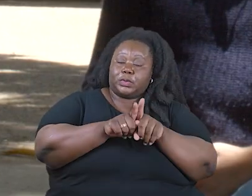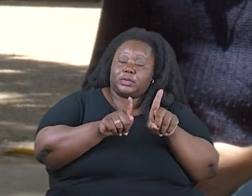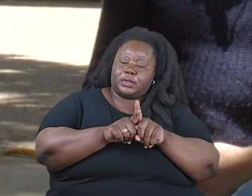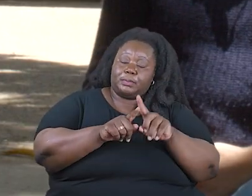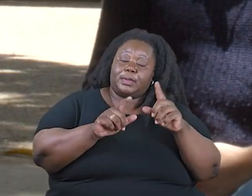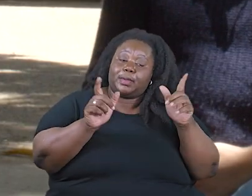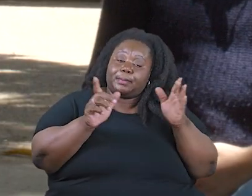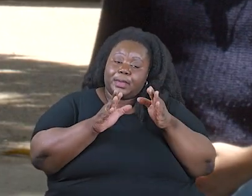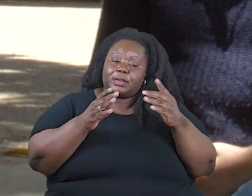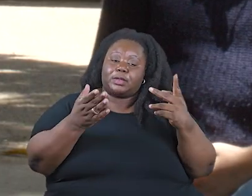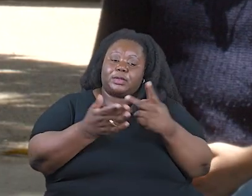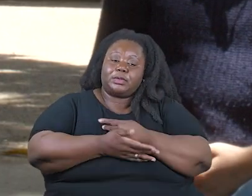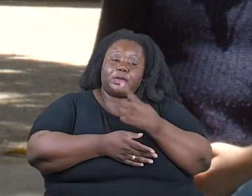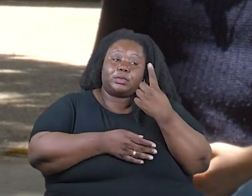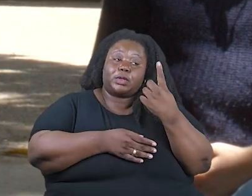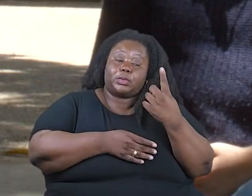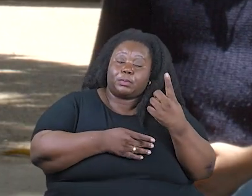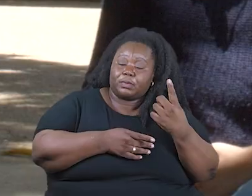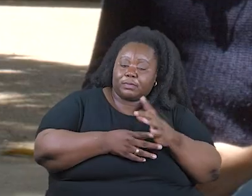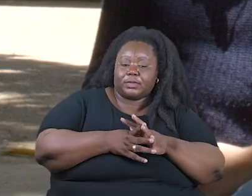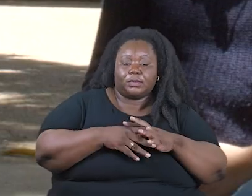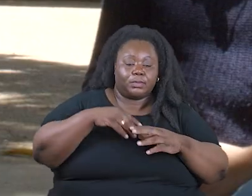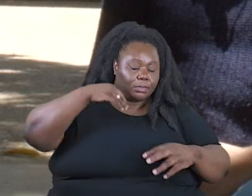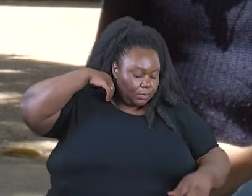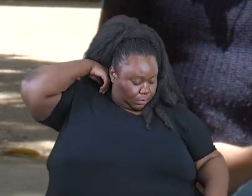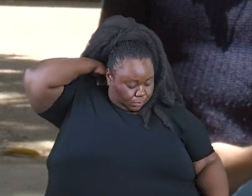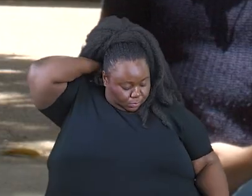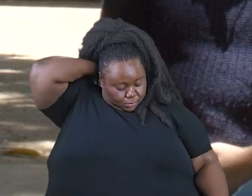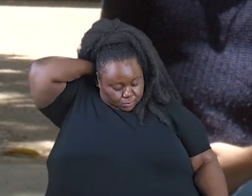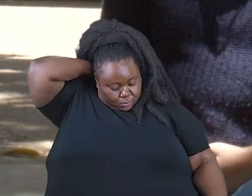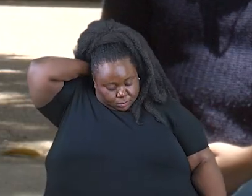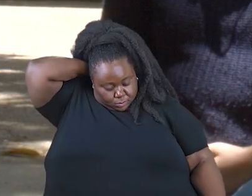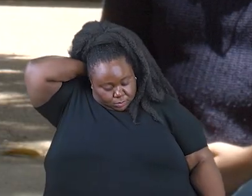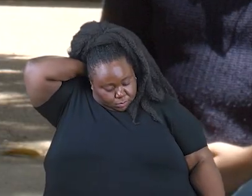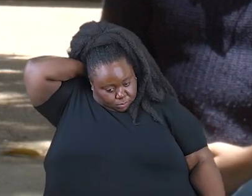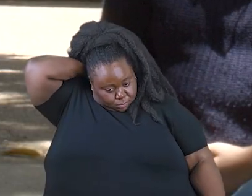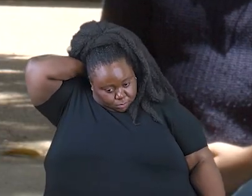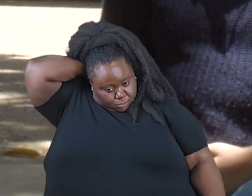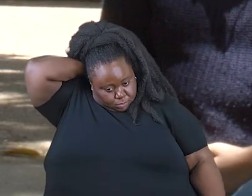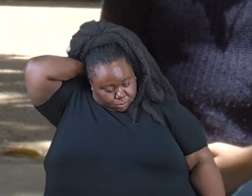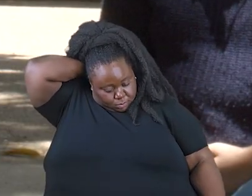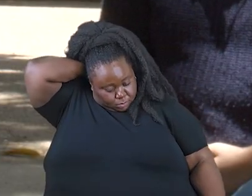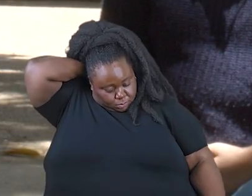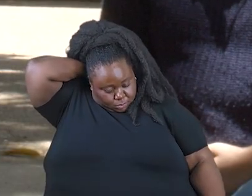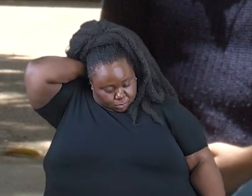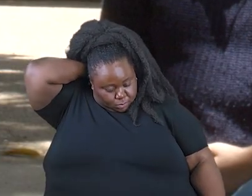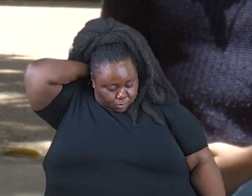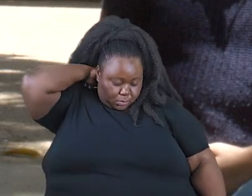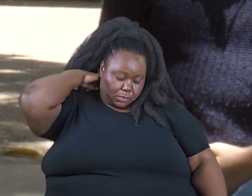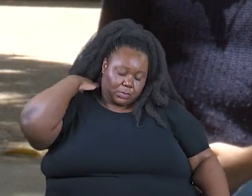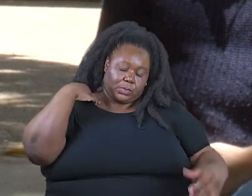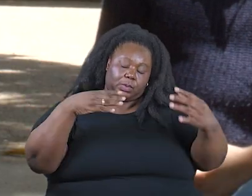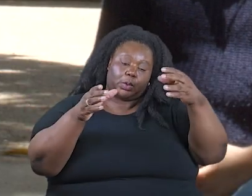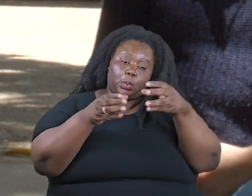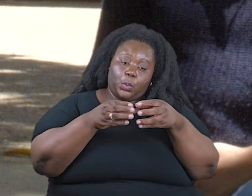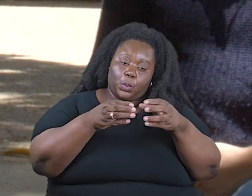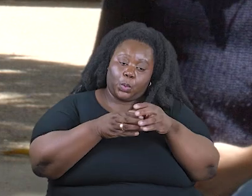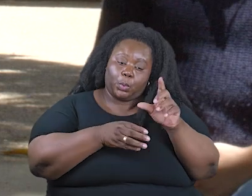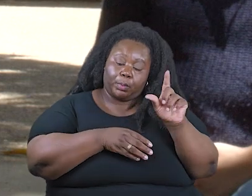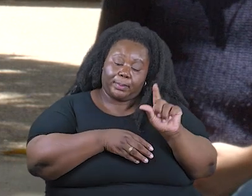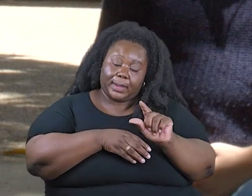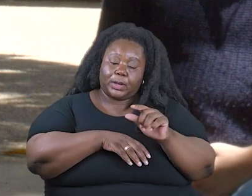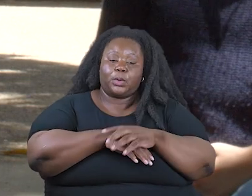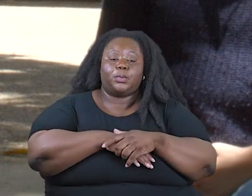outras feiras menores, que às vezes acontece uma única edição, né? Que às vezes acontece com um grupo menor, às vezes